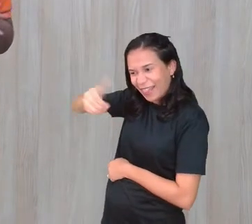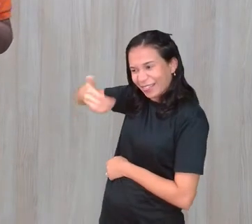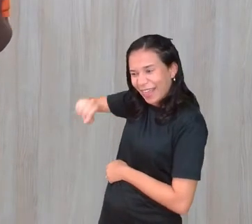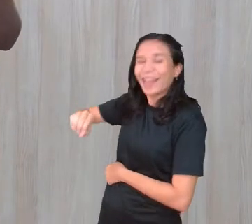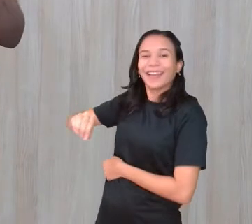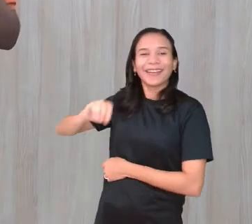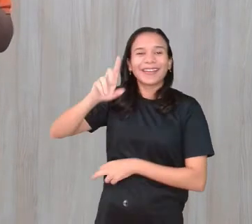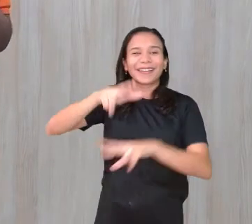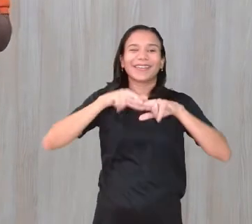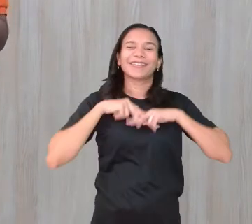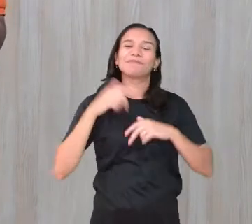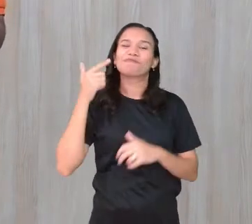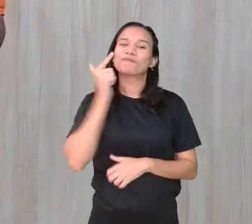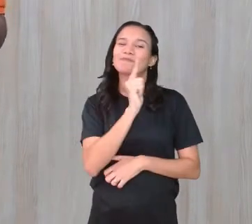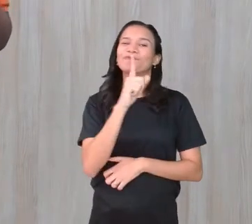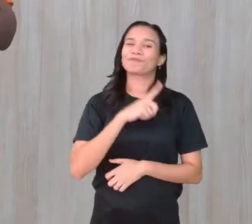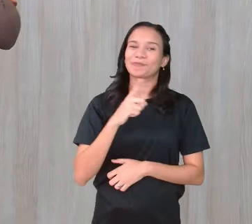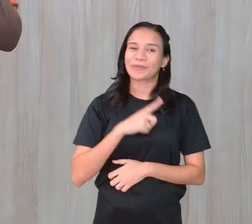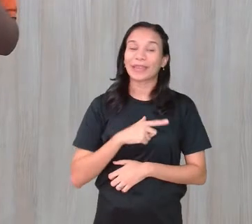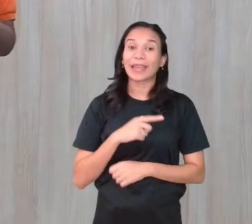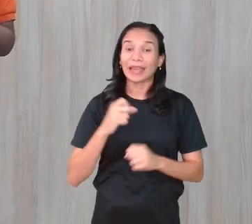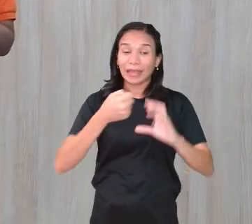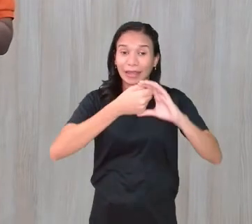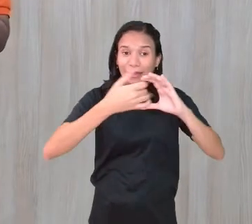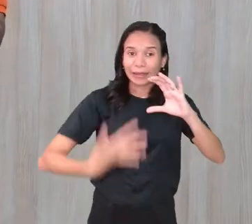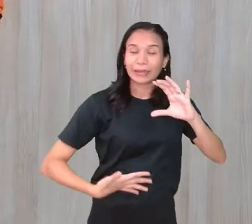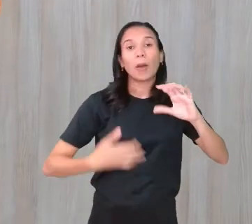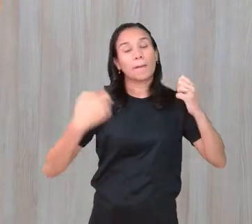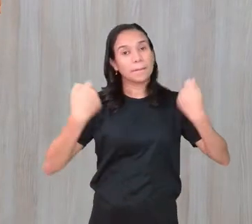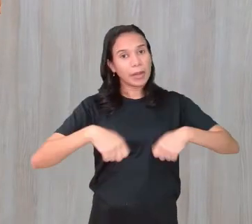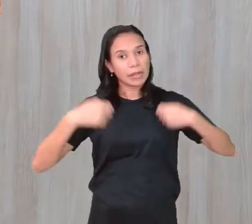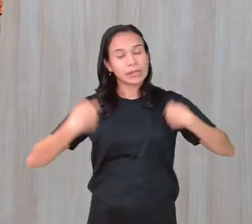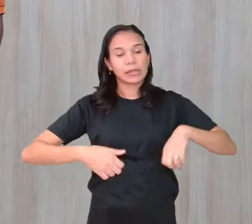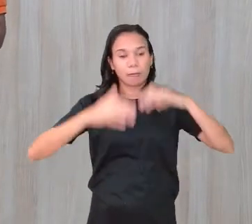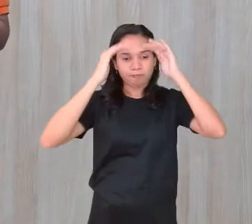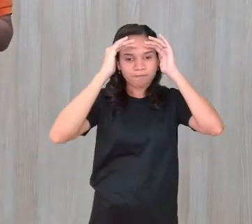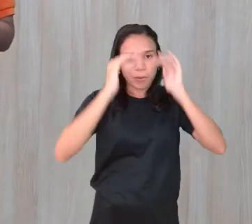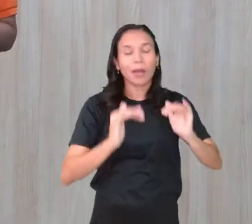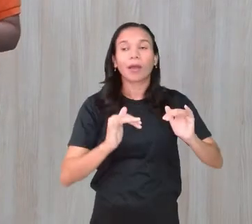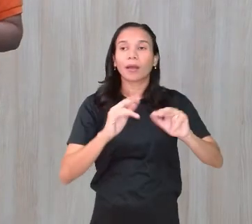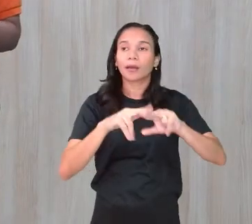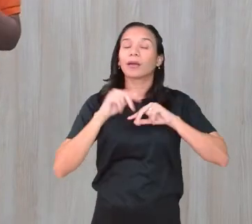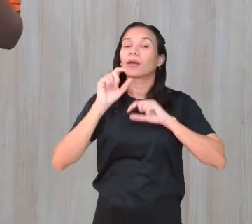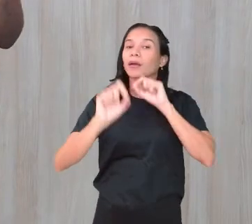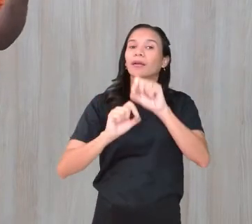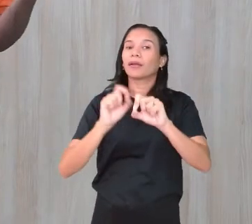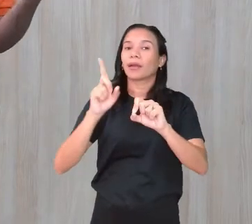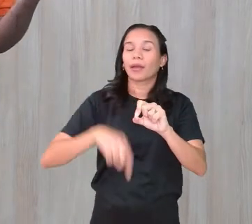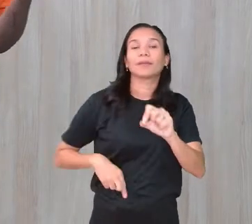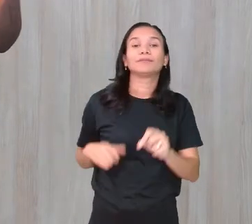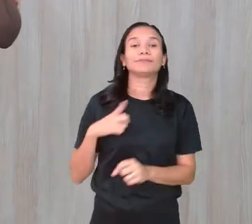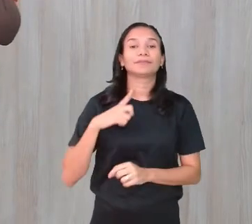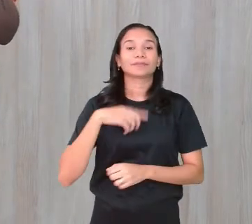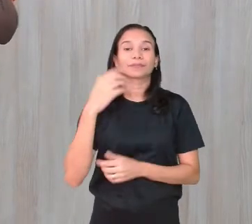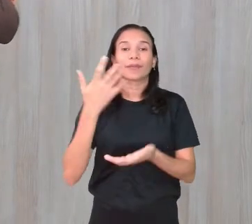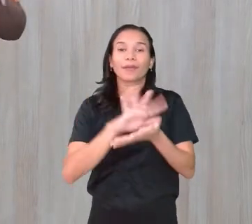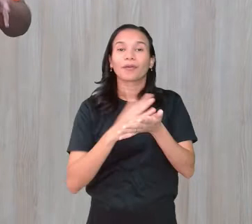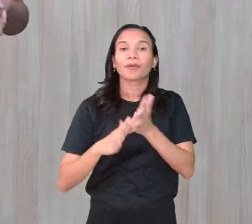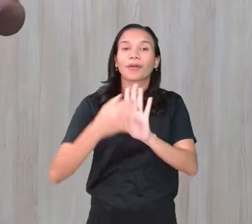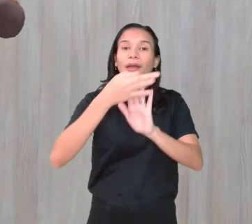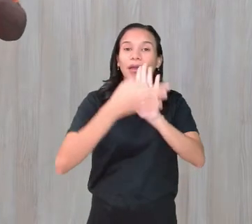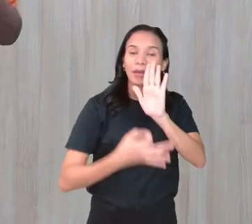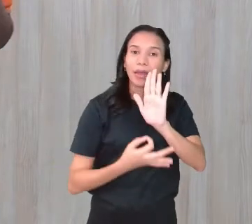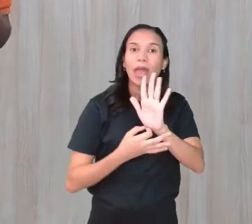samba, né? Então, para que isso aconteça, alguns critérios precisam ser respeitados. Um desses critérios é um samba enredo que